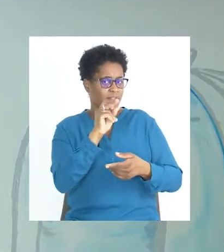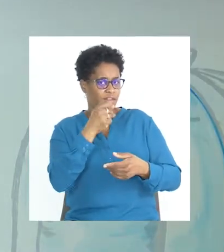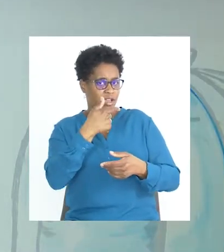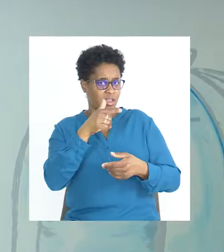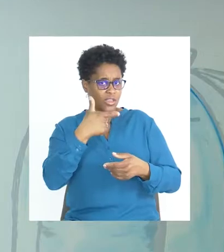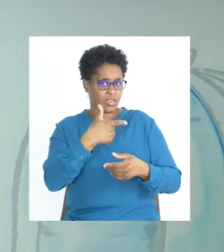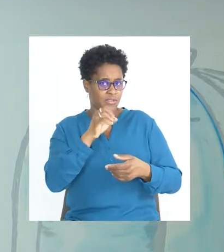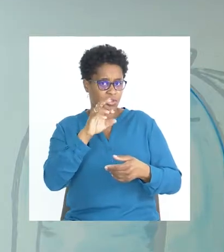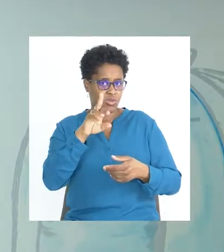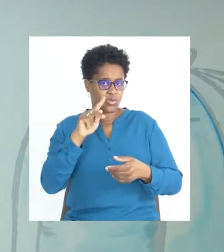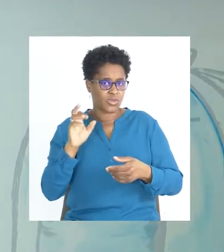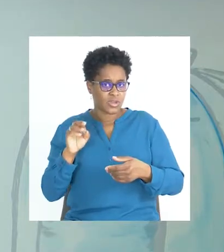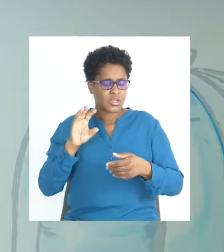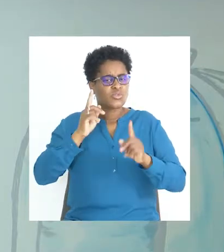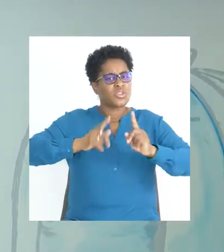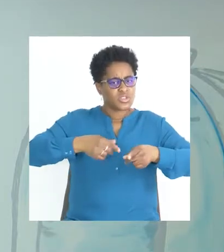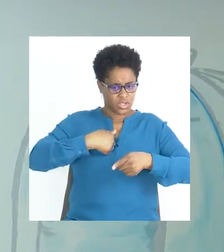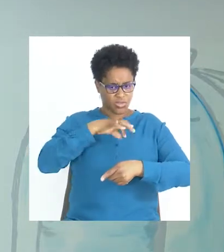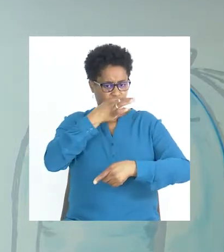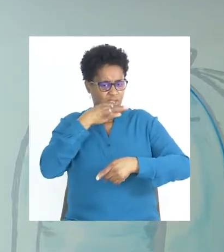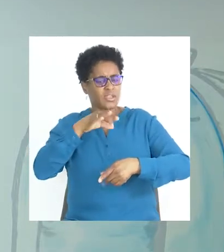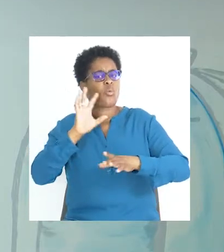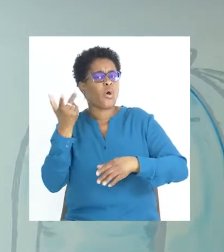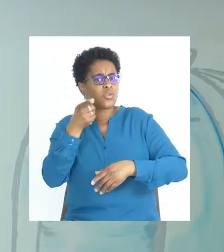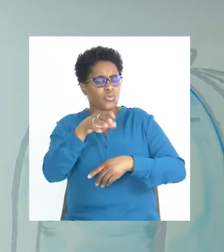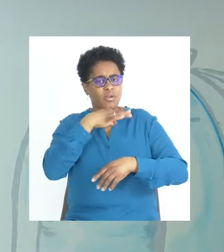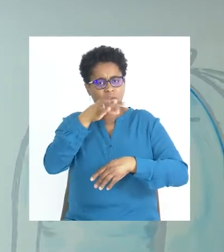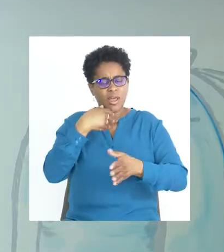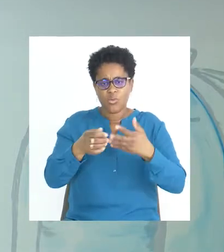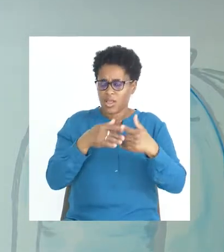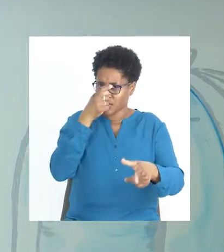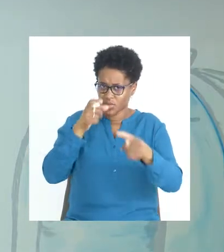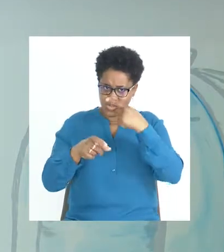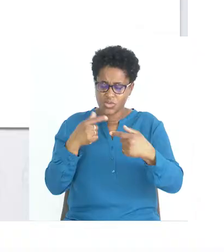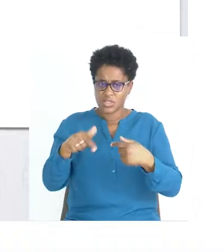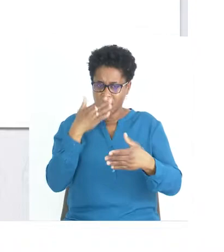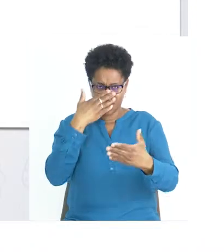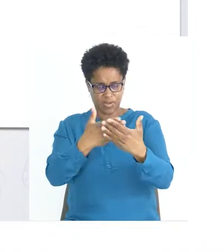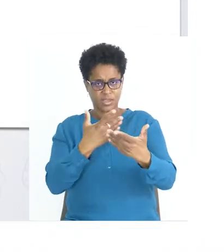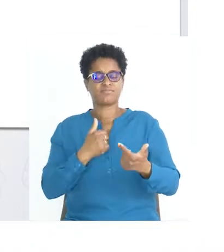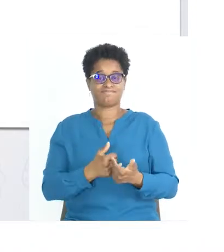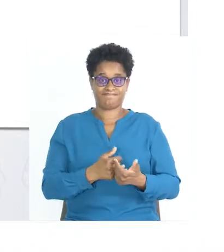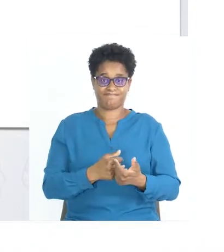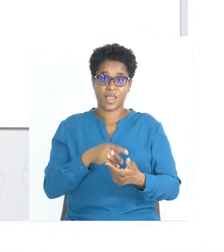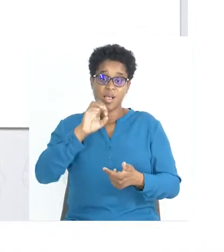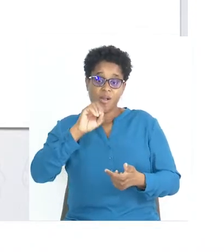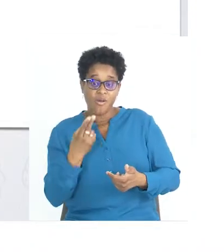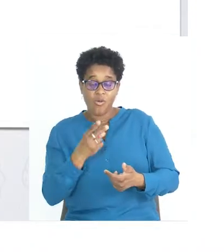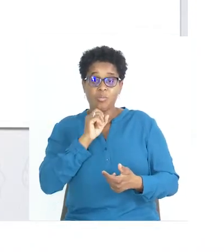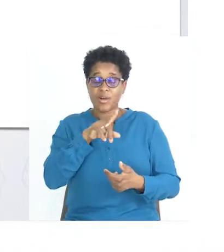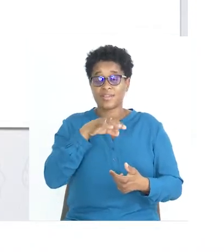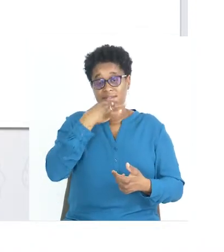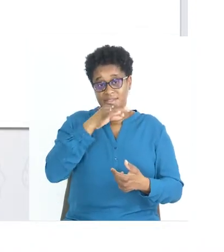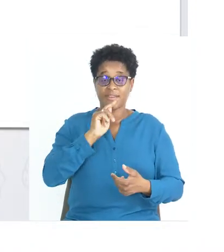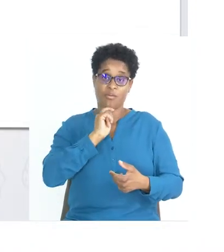disse que ao falar com qualquer pessoa tu tens que ter em conta alguns elementos que estão à frente. Ou então podes dizer que é